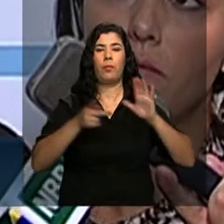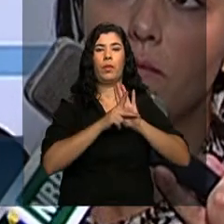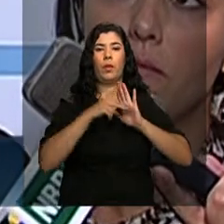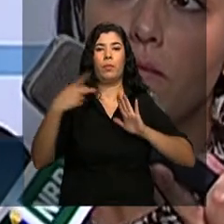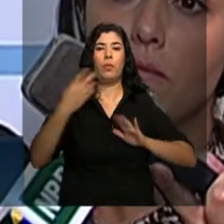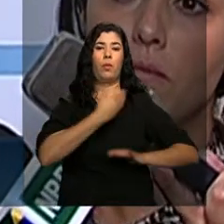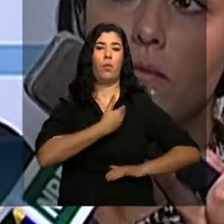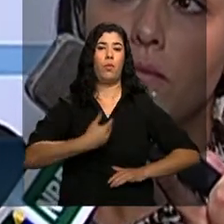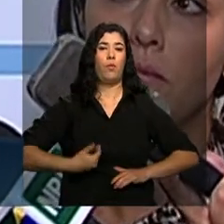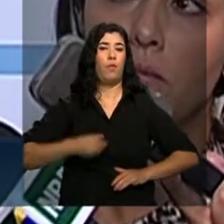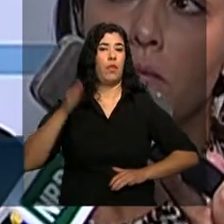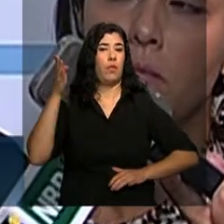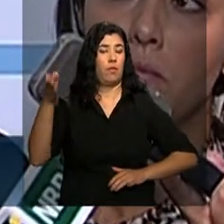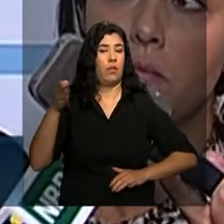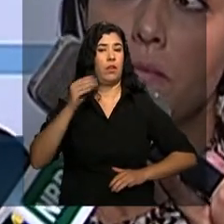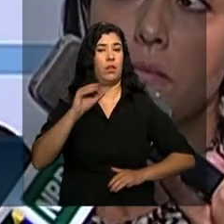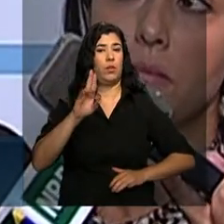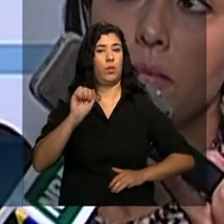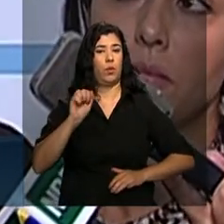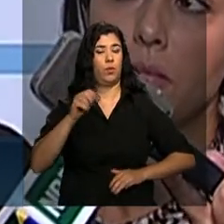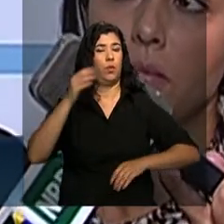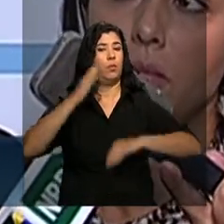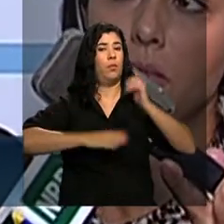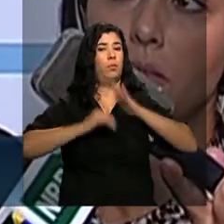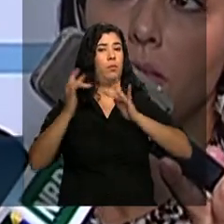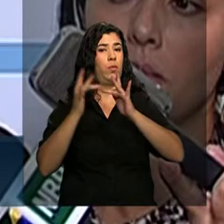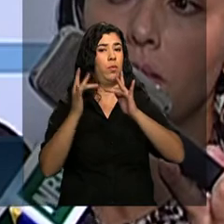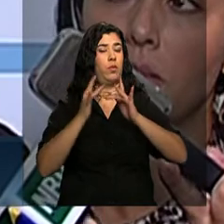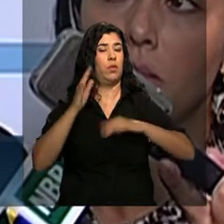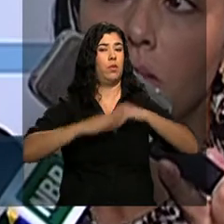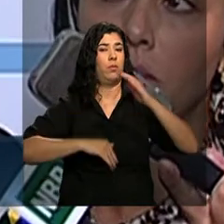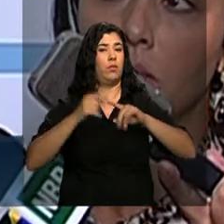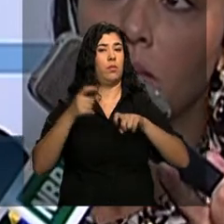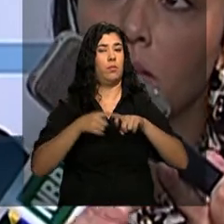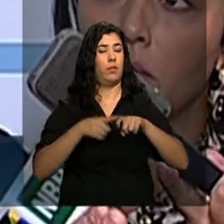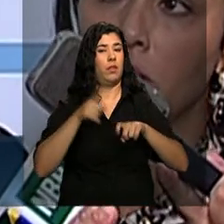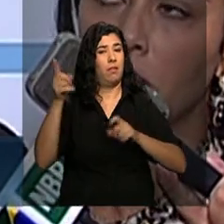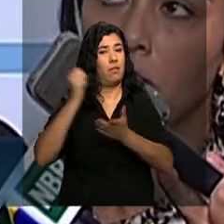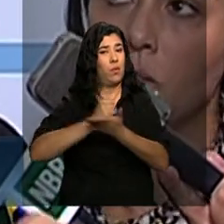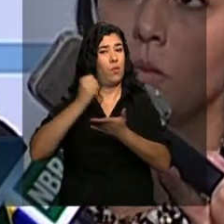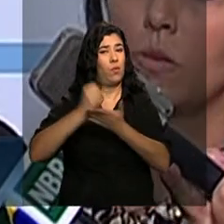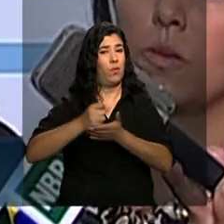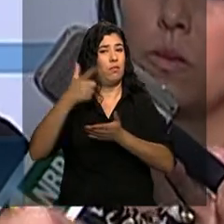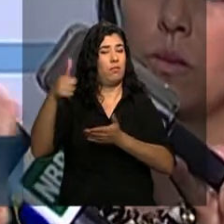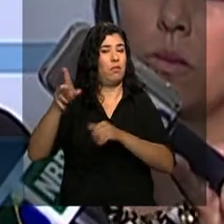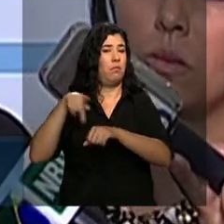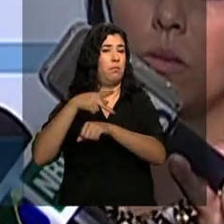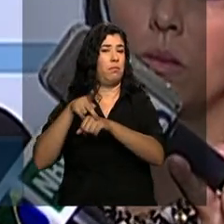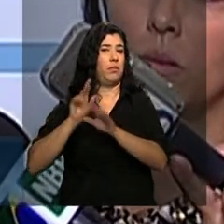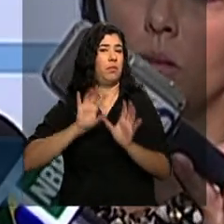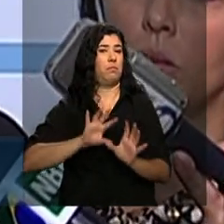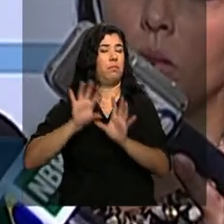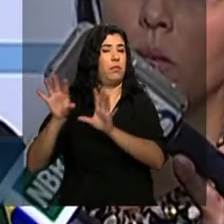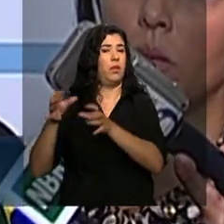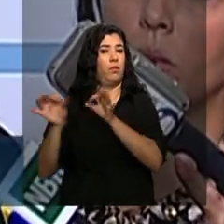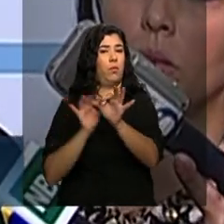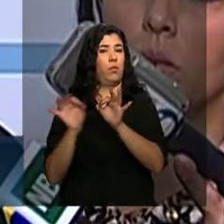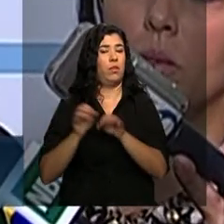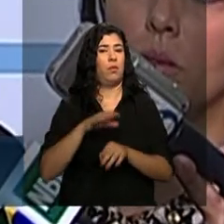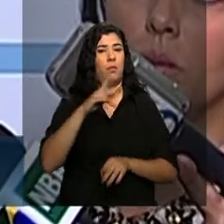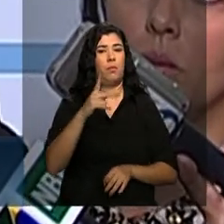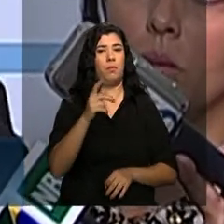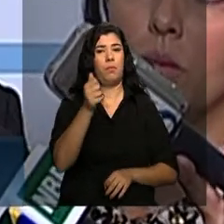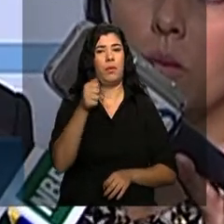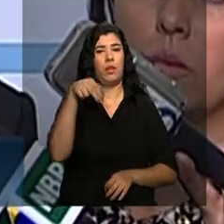governo cubano e dos seus profissionais médicos. No contrato que eles estabelecem, que depois fazem com a Organização Pan-Americana, inclusive não é